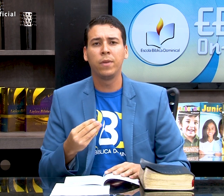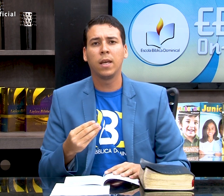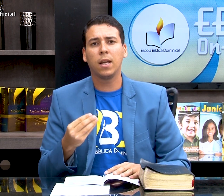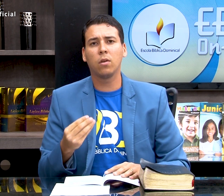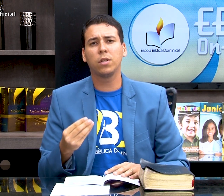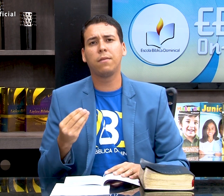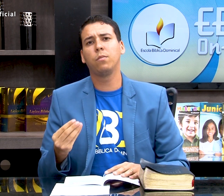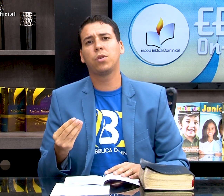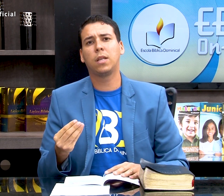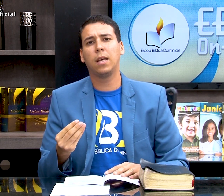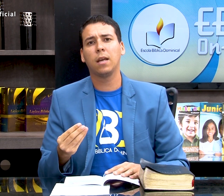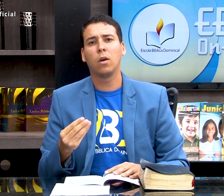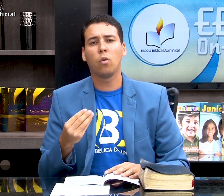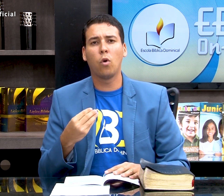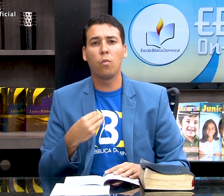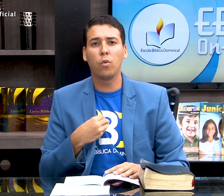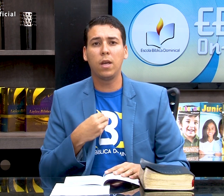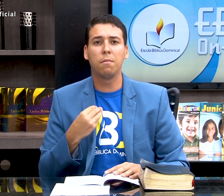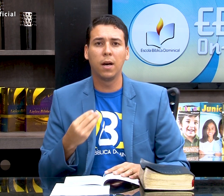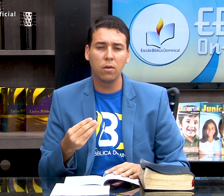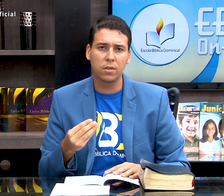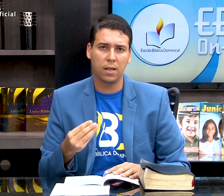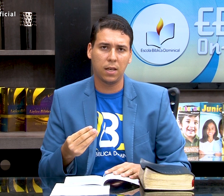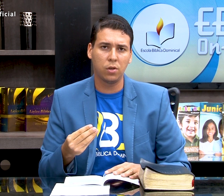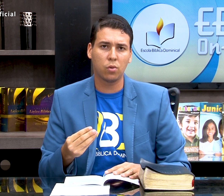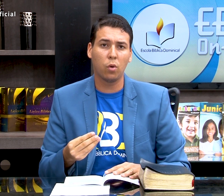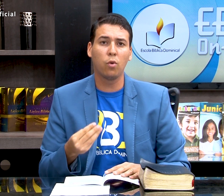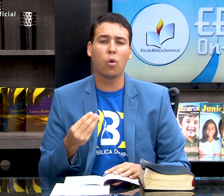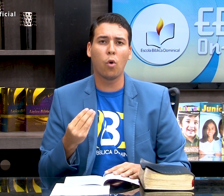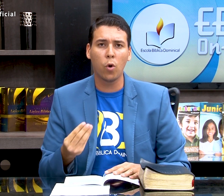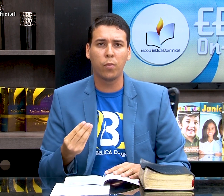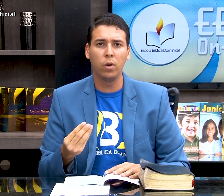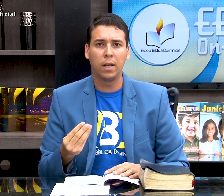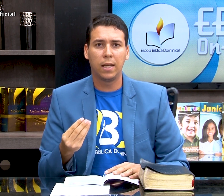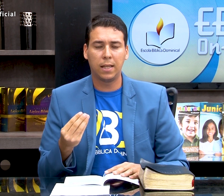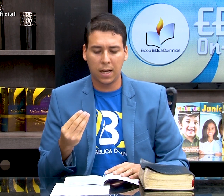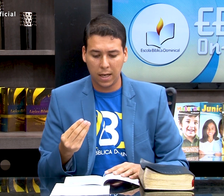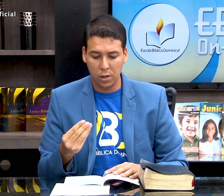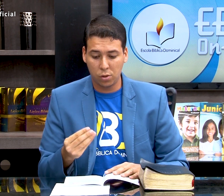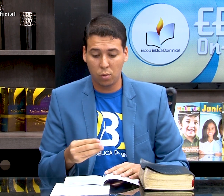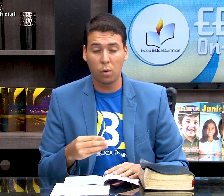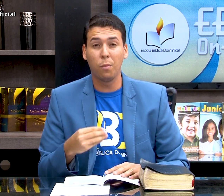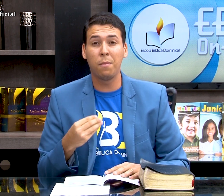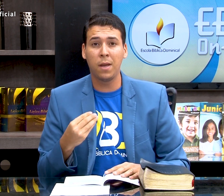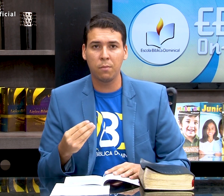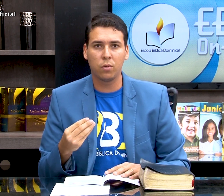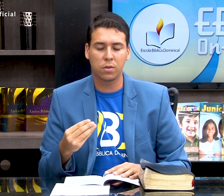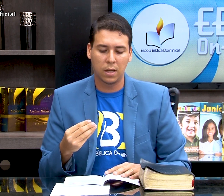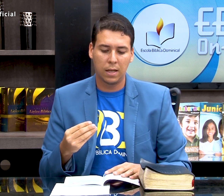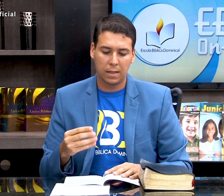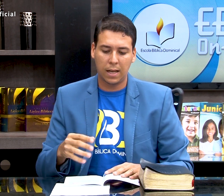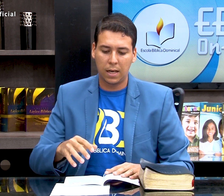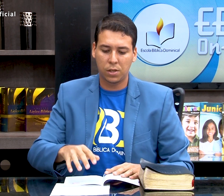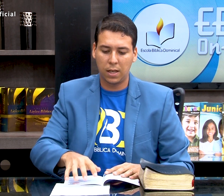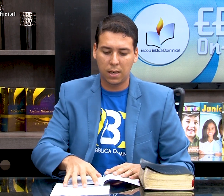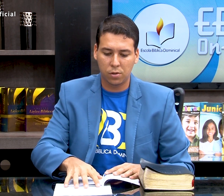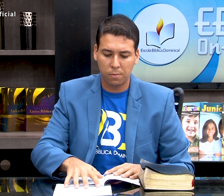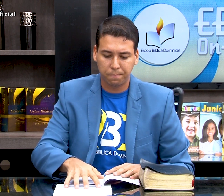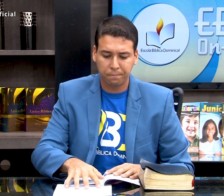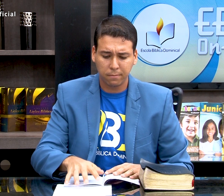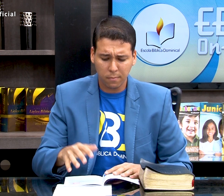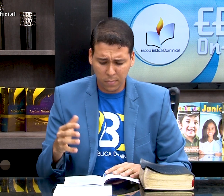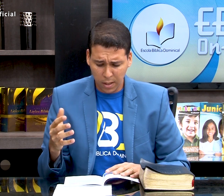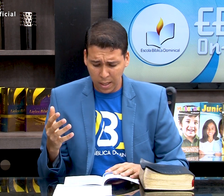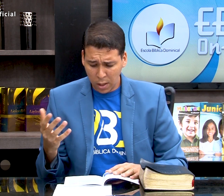união que nós devemos ter como irmãos em Cristo, como corpo de Cristo, como membros da Igreja de